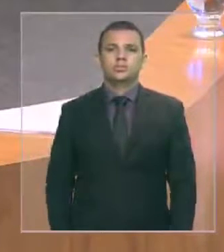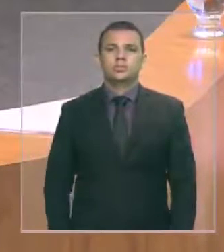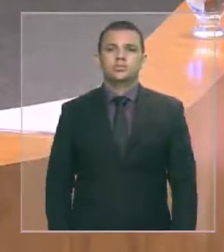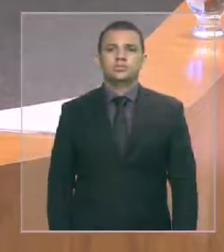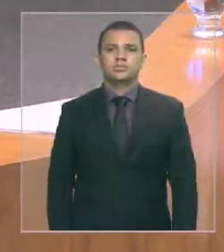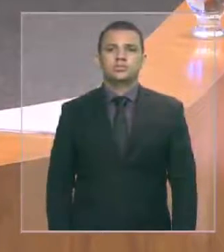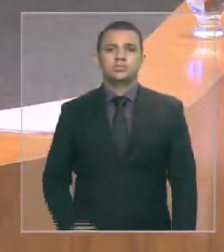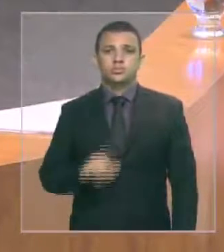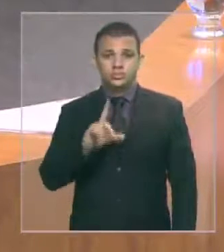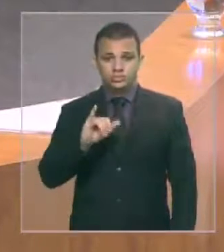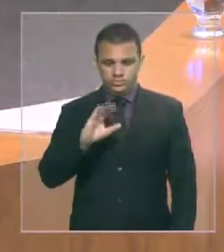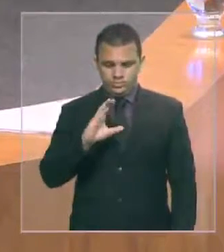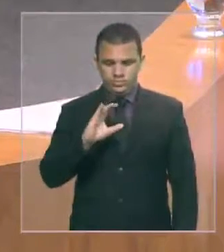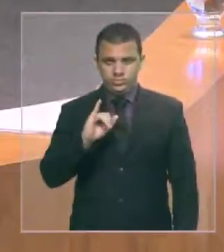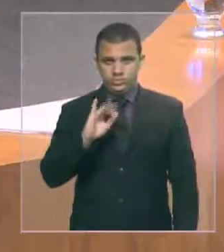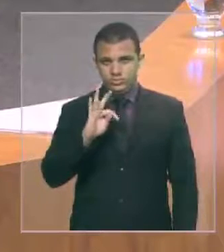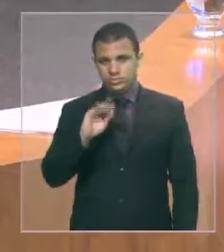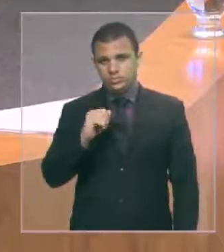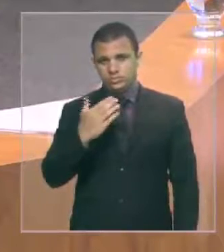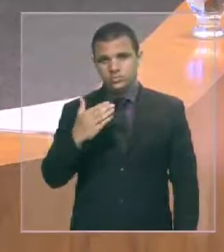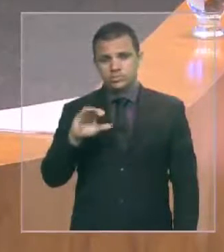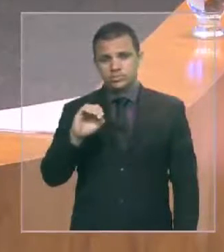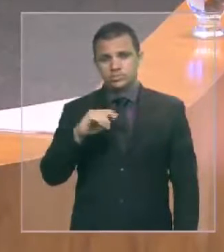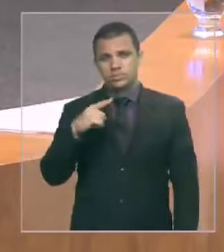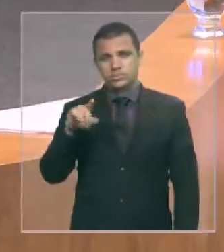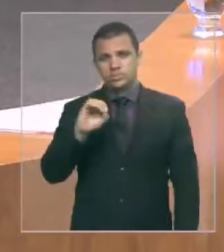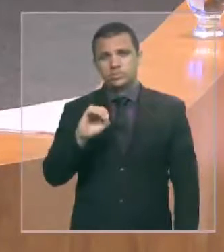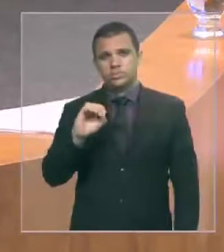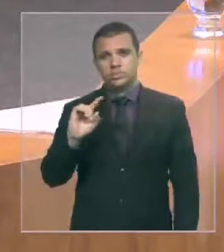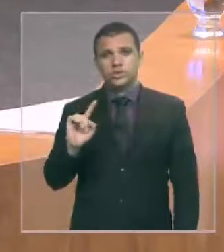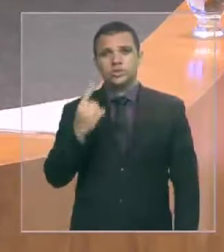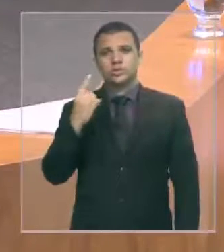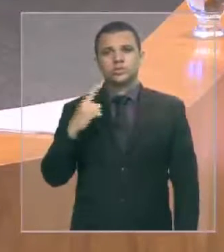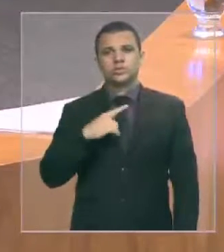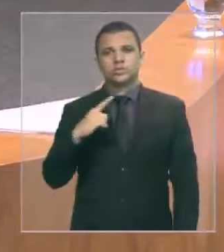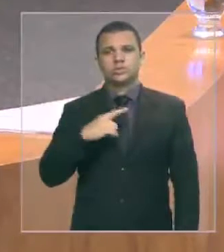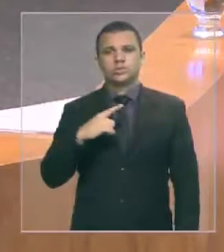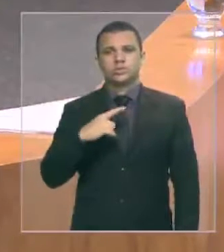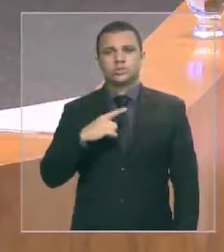Licitação única composta por lotes de serviços.